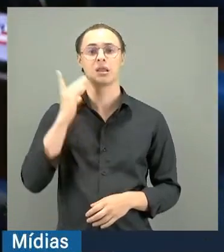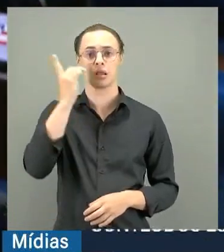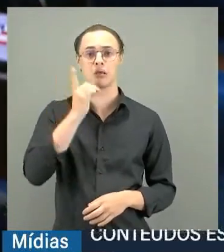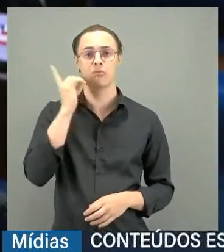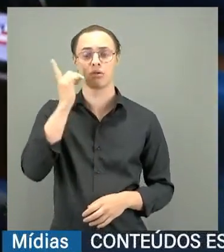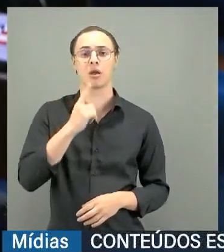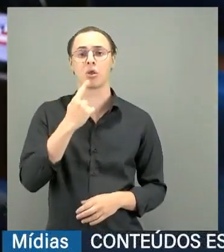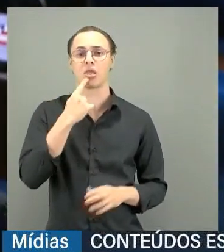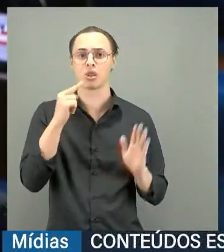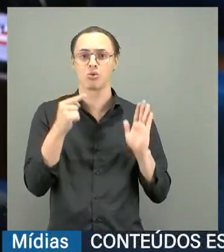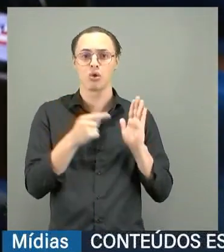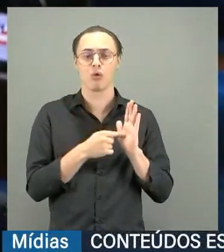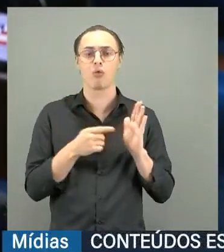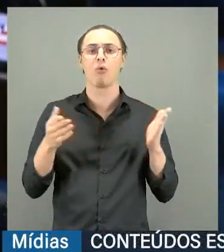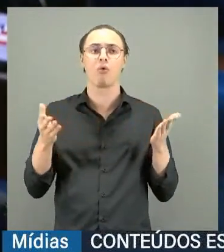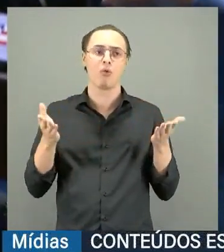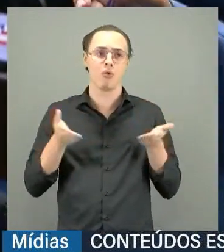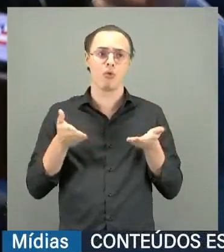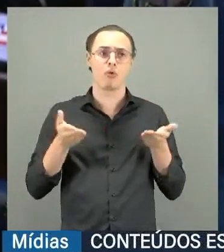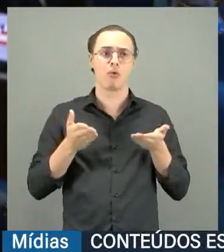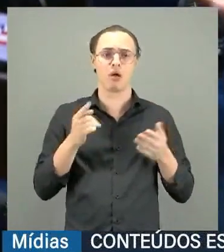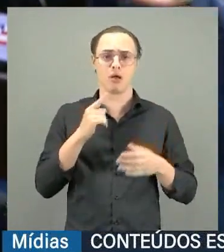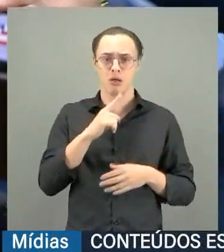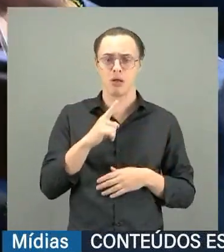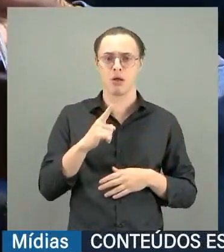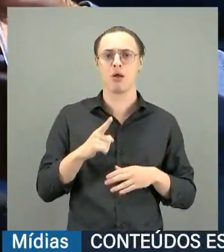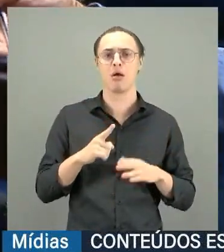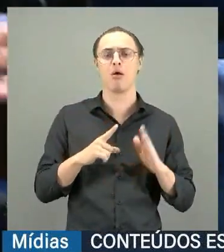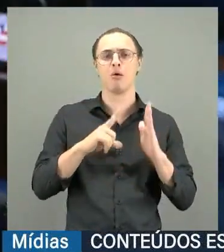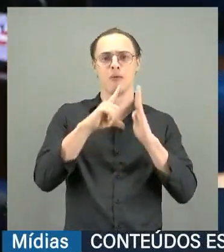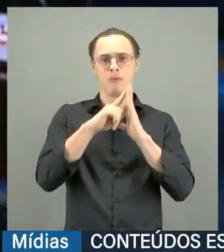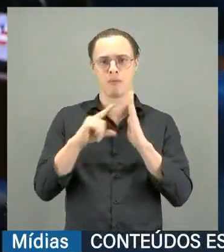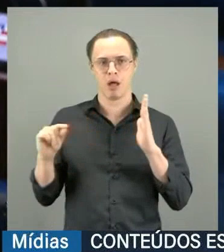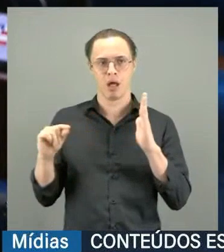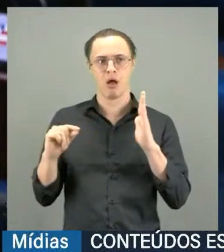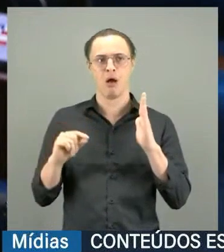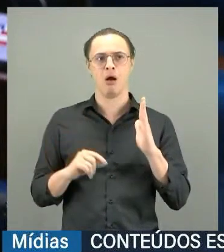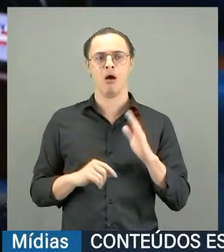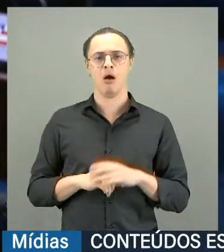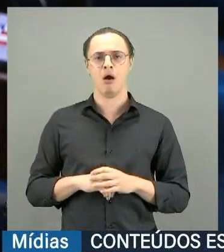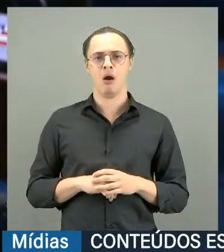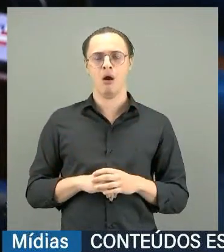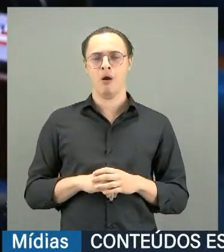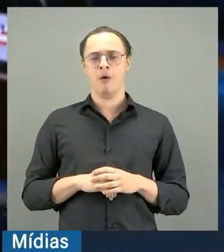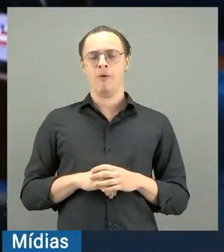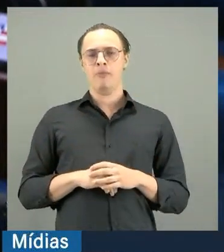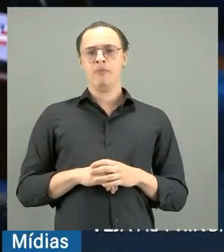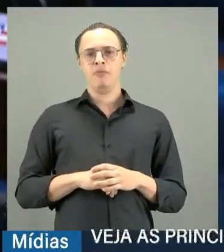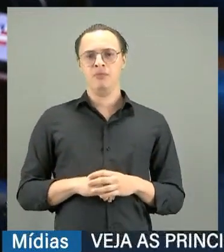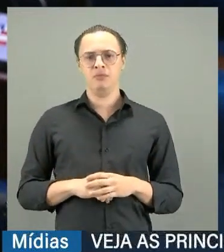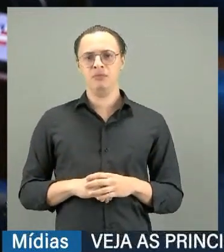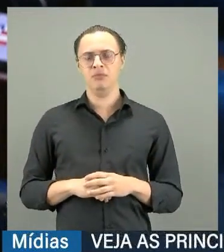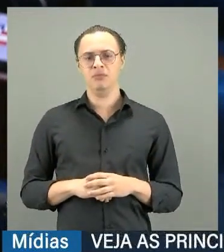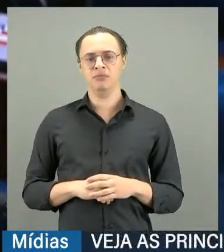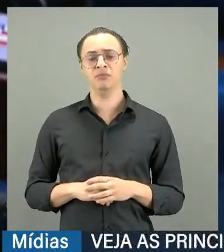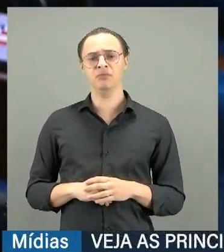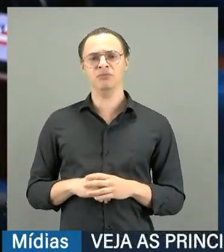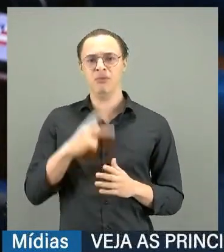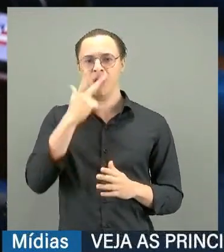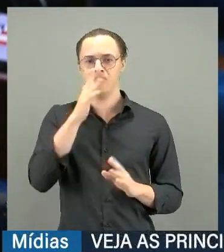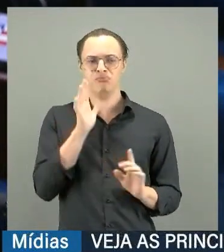do Planalto tá a gente viu já na imprensa tá coagindo